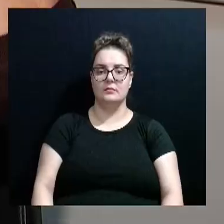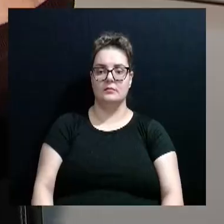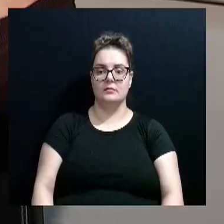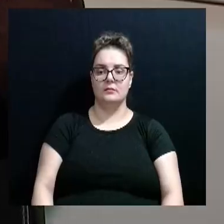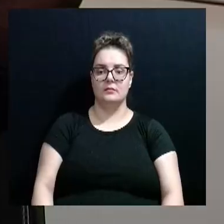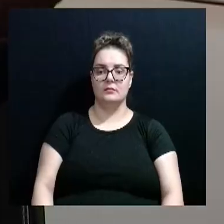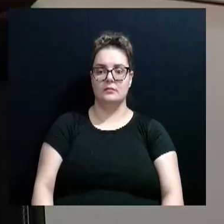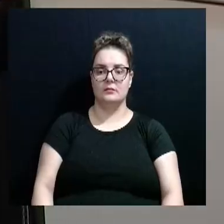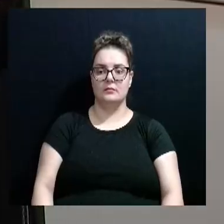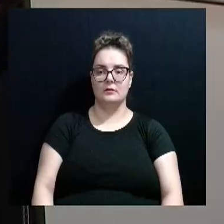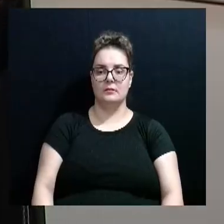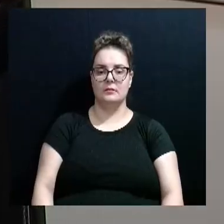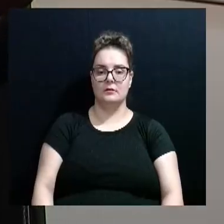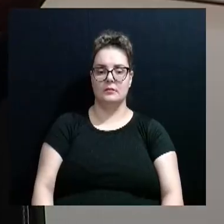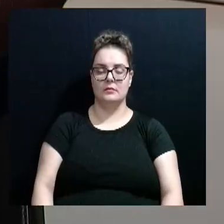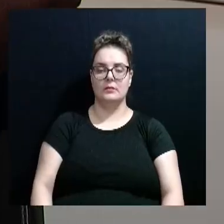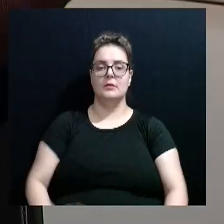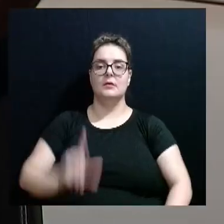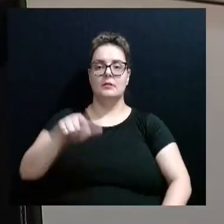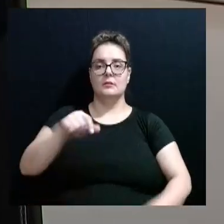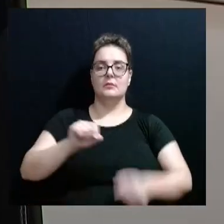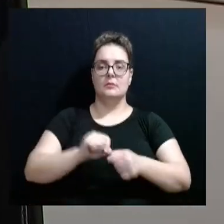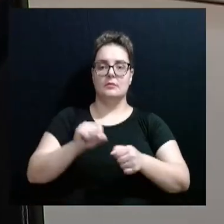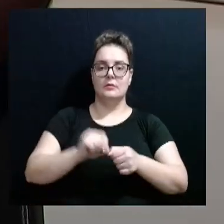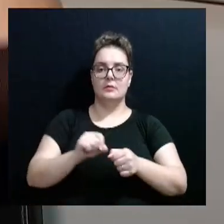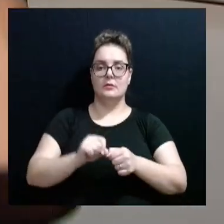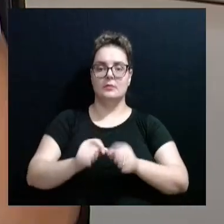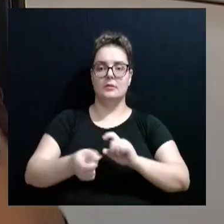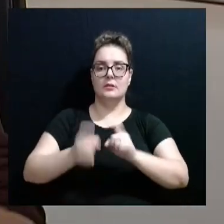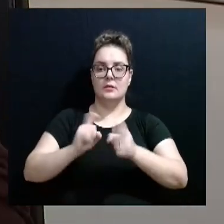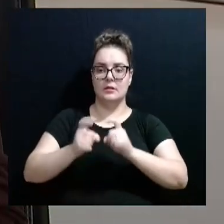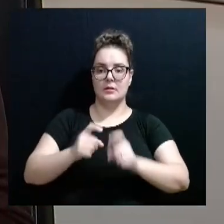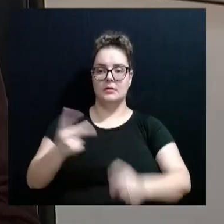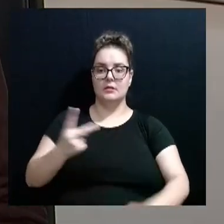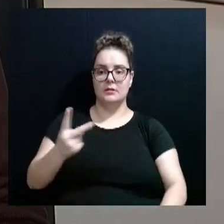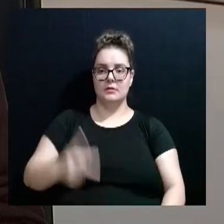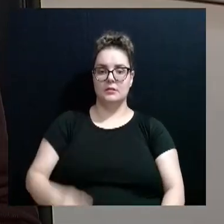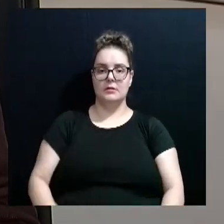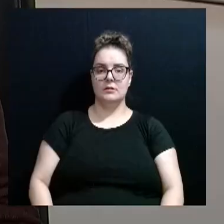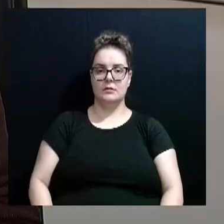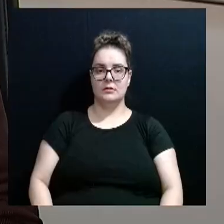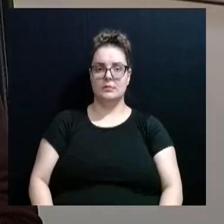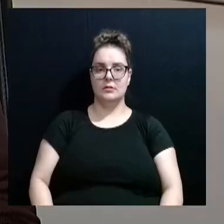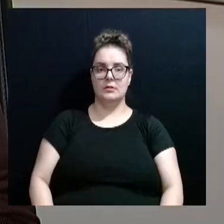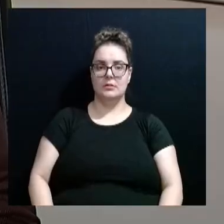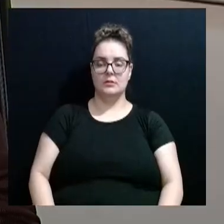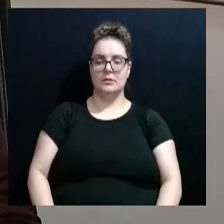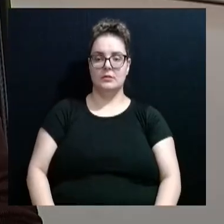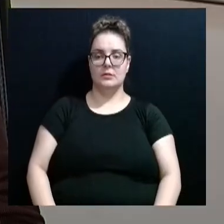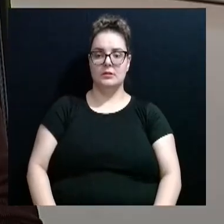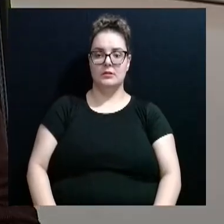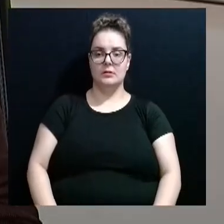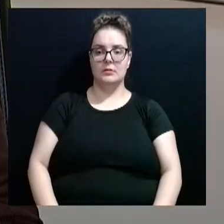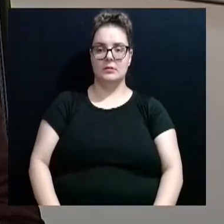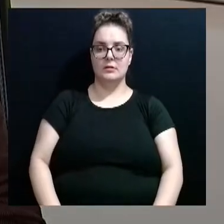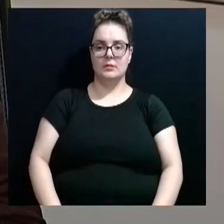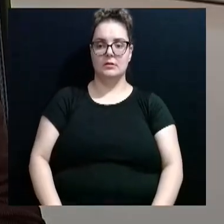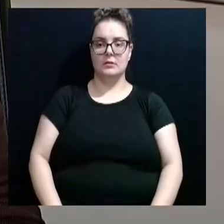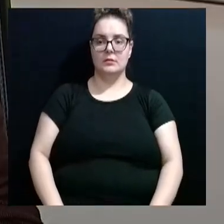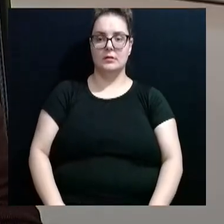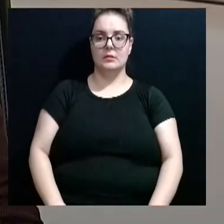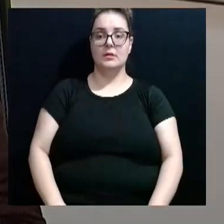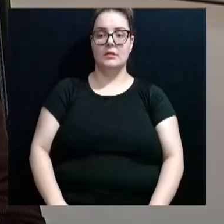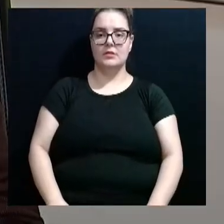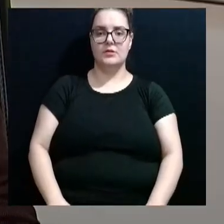fizemos a segunda reunião, foi em maio, que foi o Encontro Nacional da Síndrome de Apert, com a